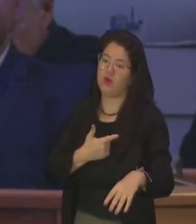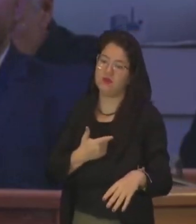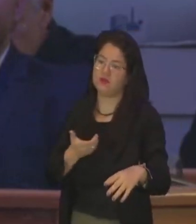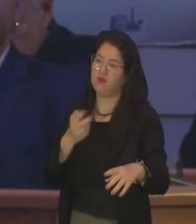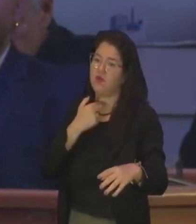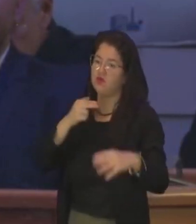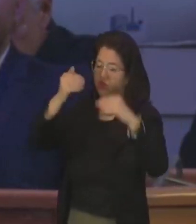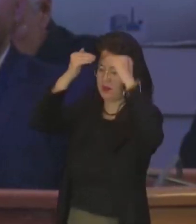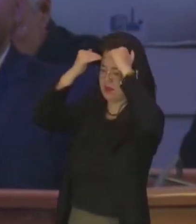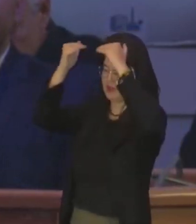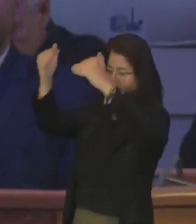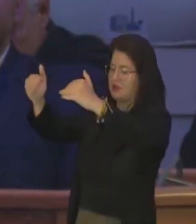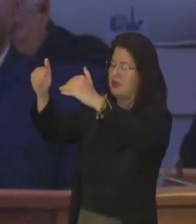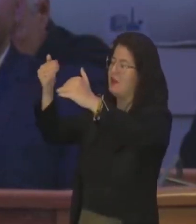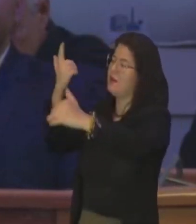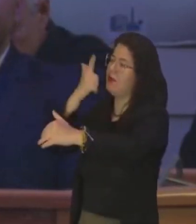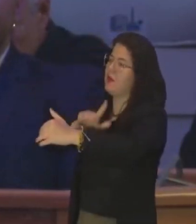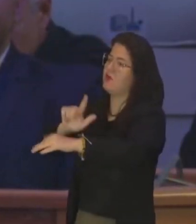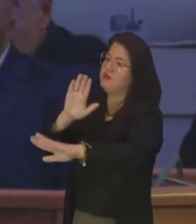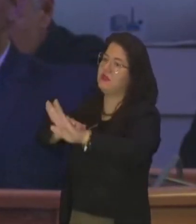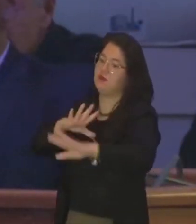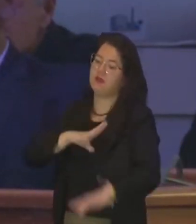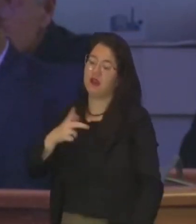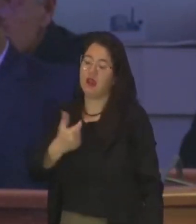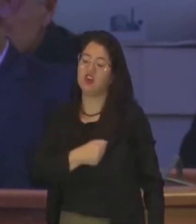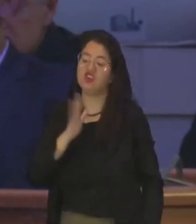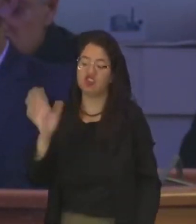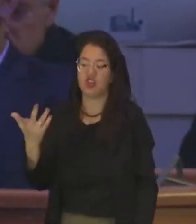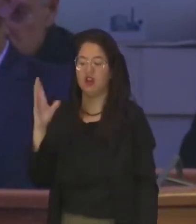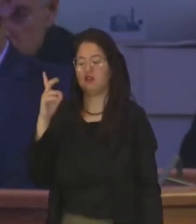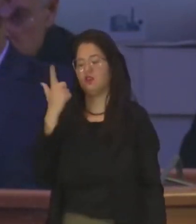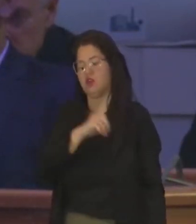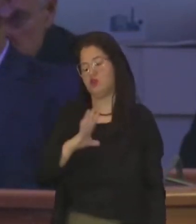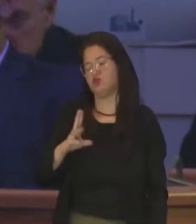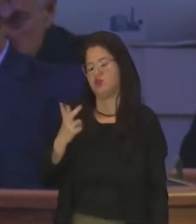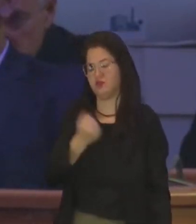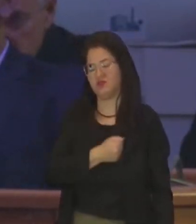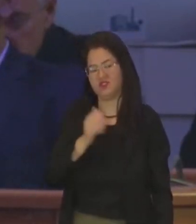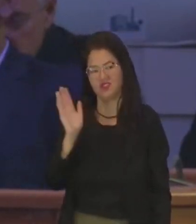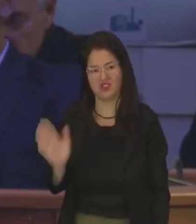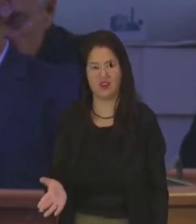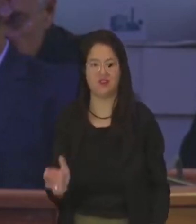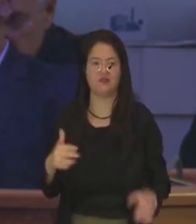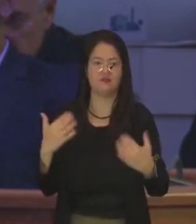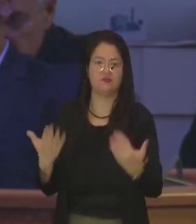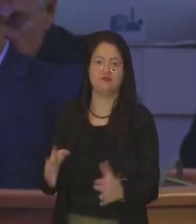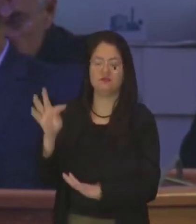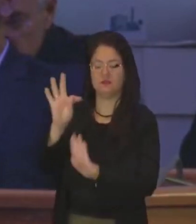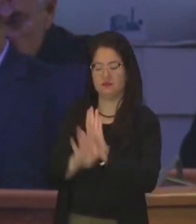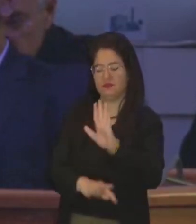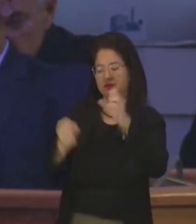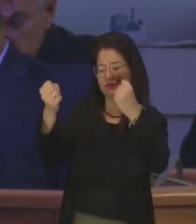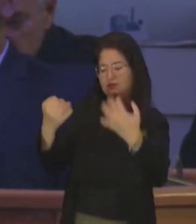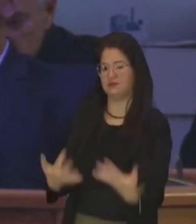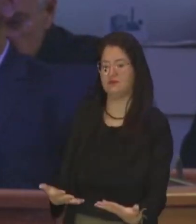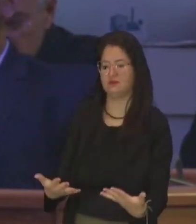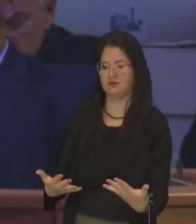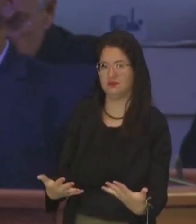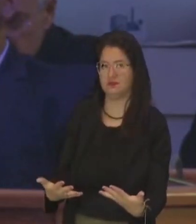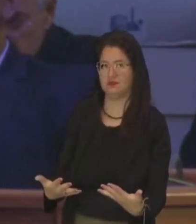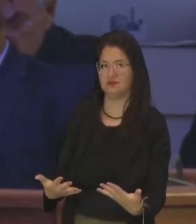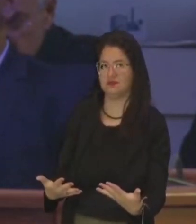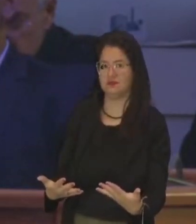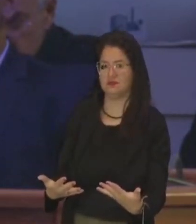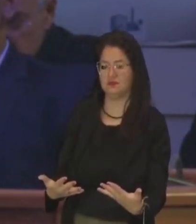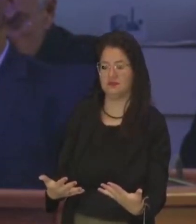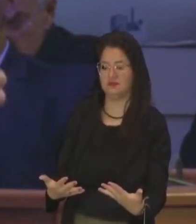ganhar a salvação de Deus, obedecemos porque já ganhamos. E diz aqui então que